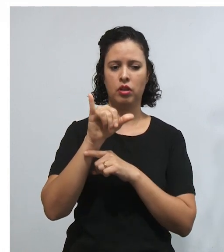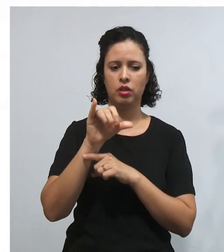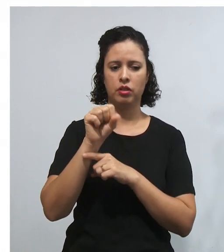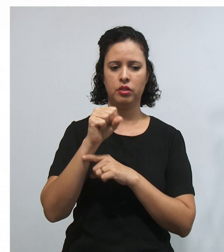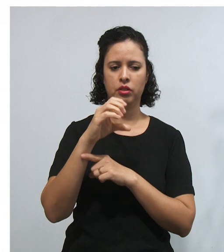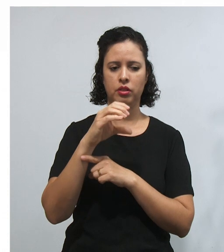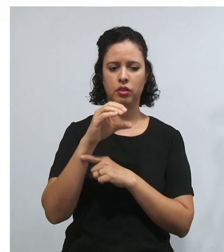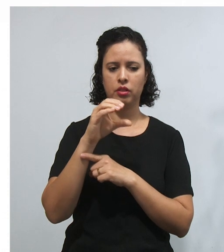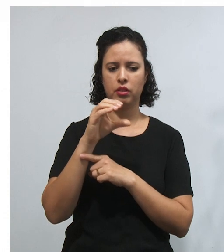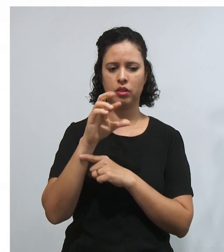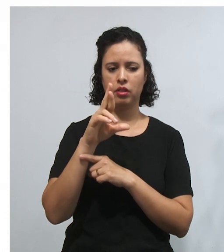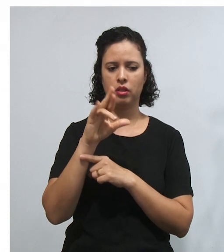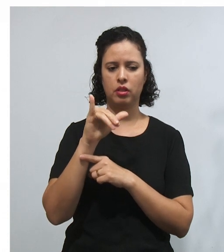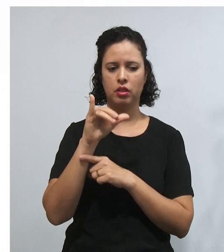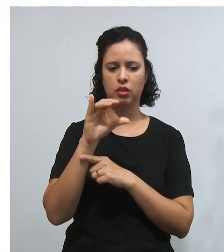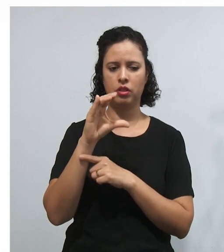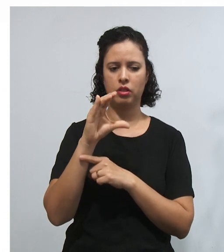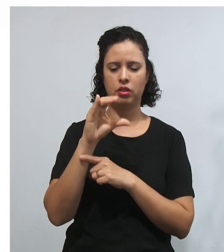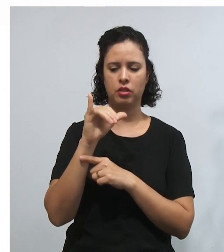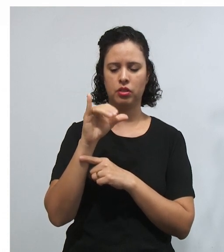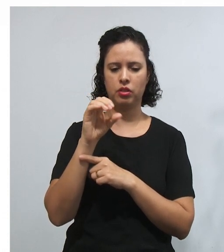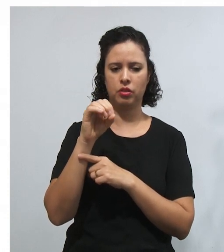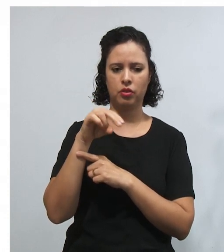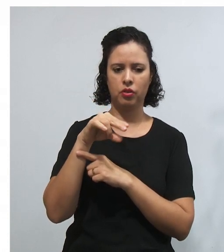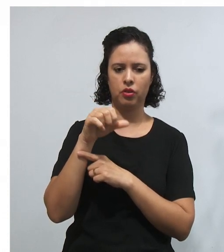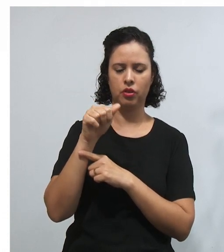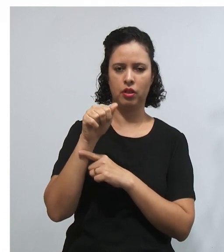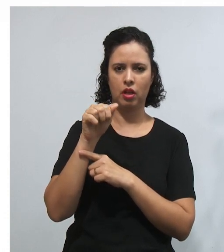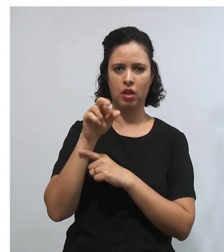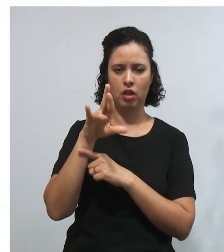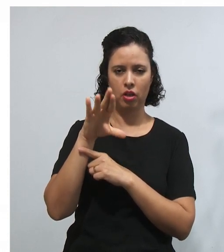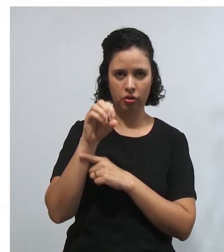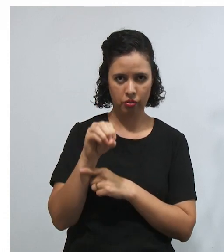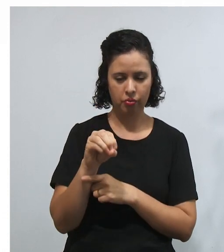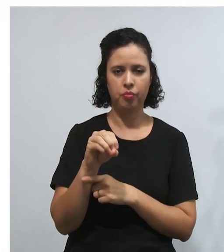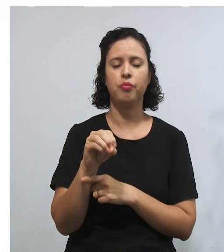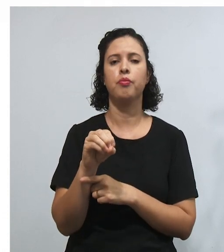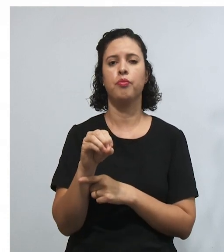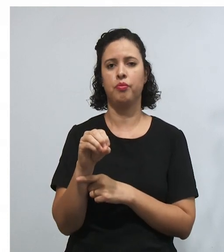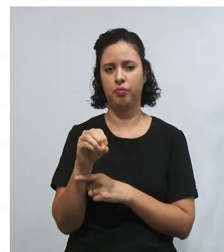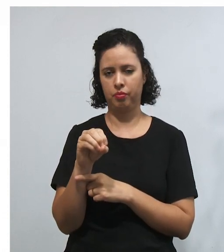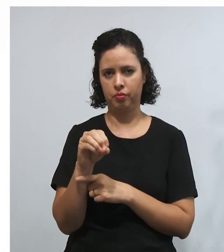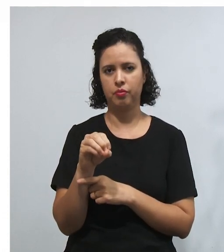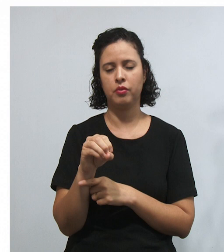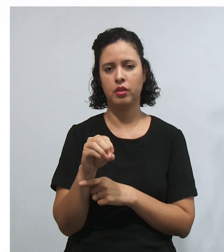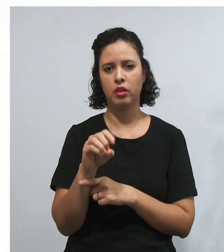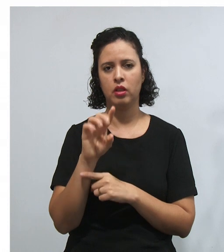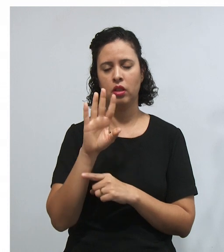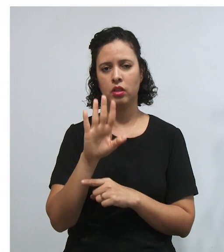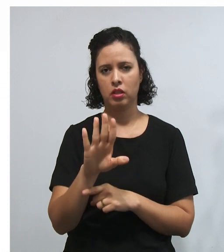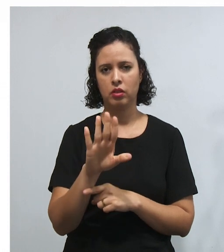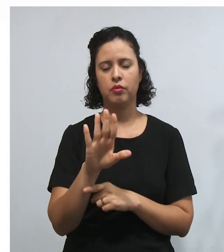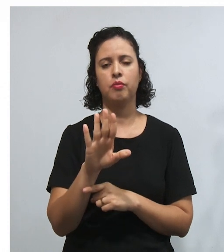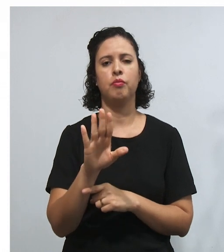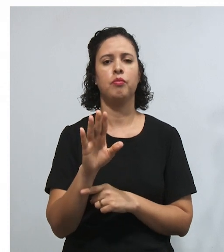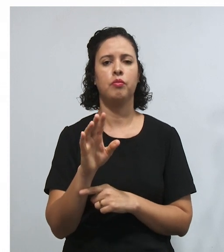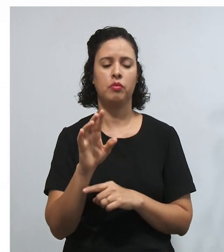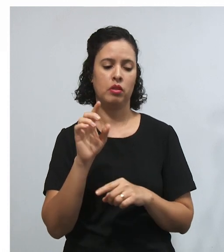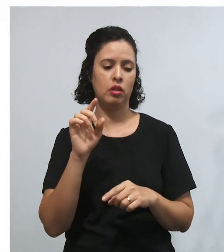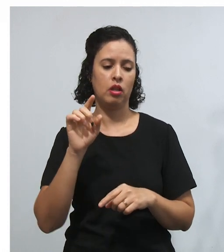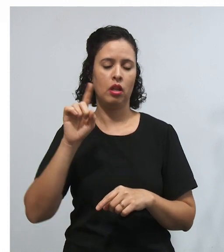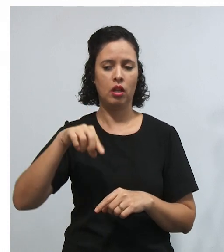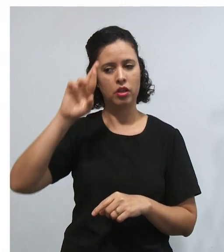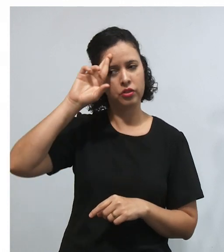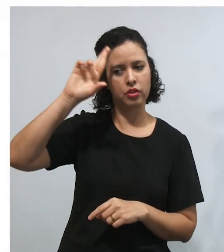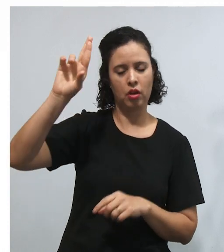exoneração, e ele, de fato, não vai fundamentar, porque a partir do momento que ele fundamenta, ele vai estar se vinculando, e isso não é interessante, né?